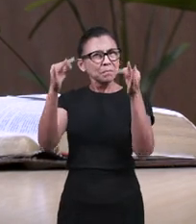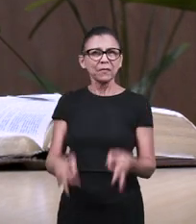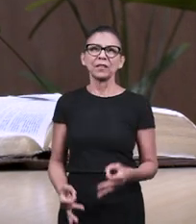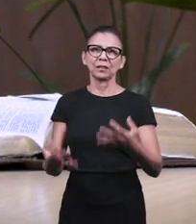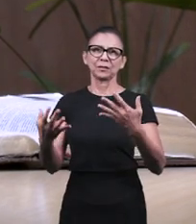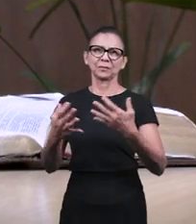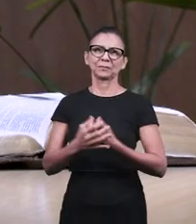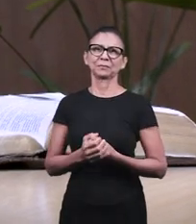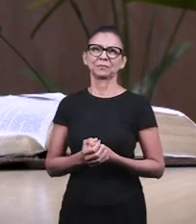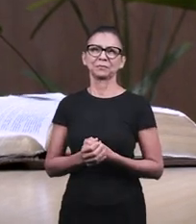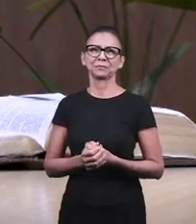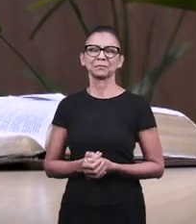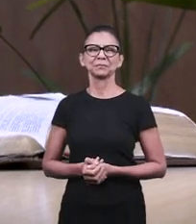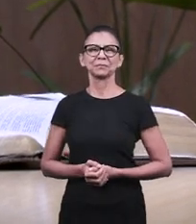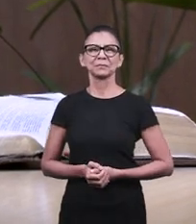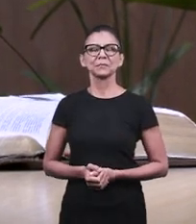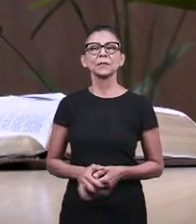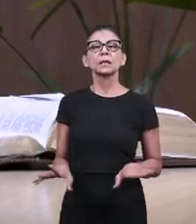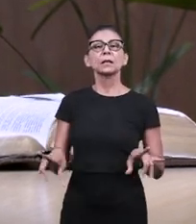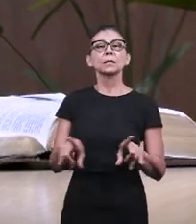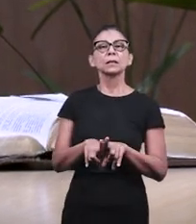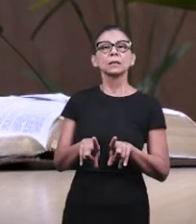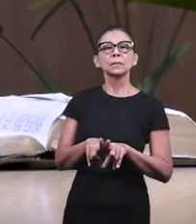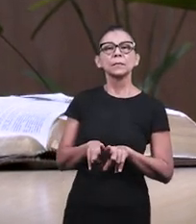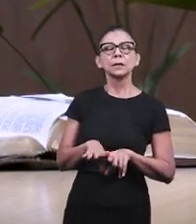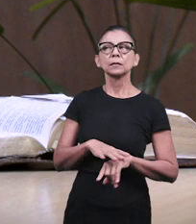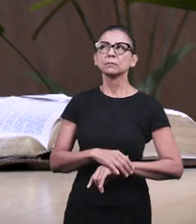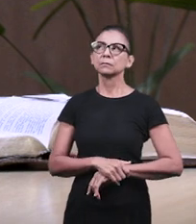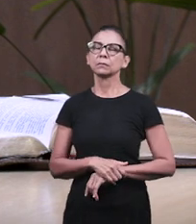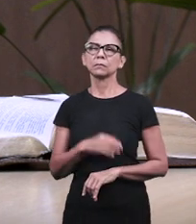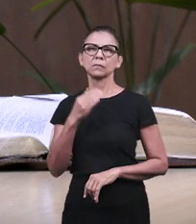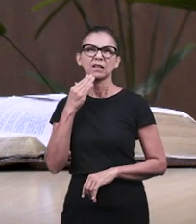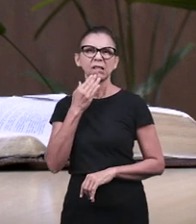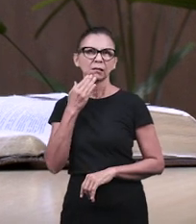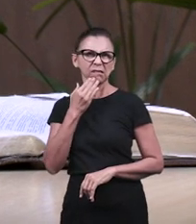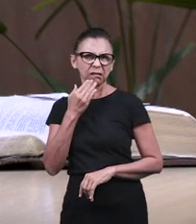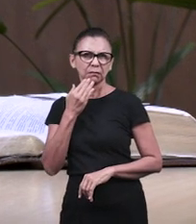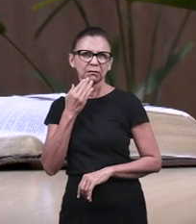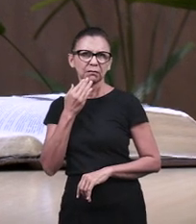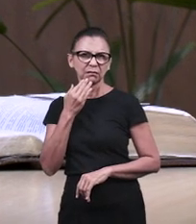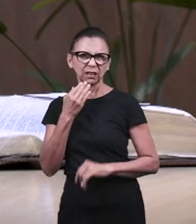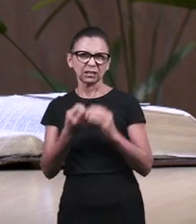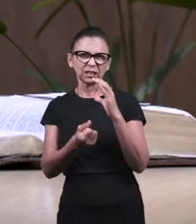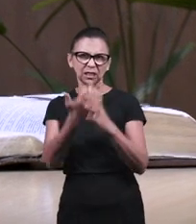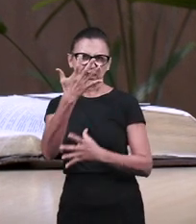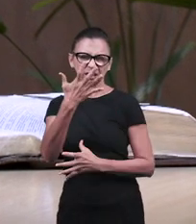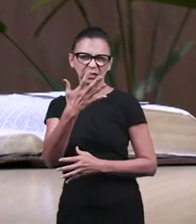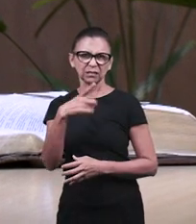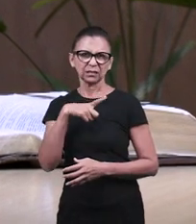Perfeito. Outra coisa, deu defeito em alguma coisa?